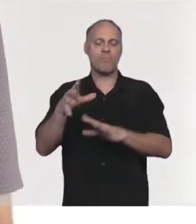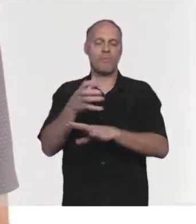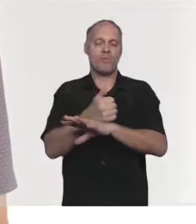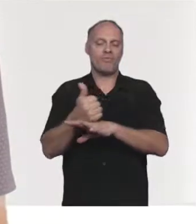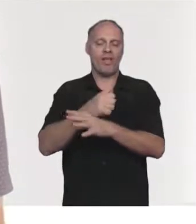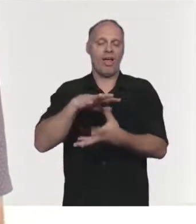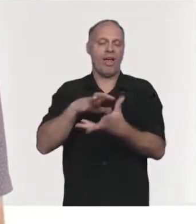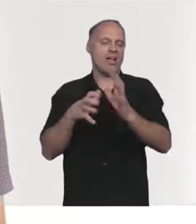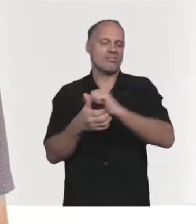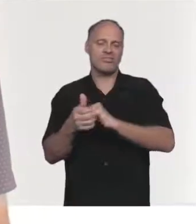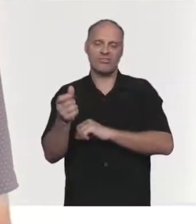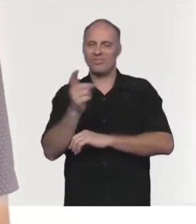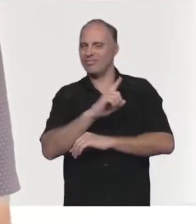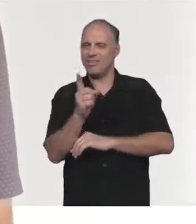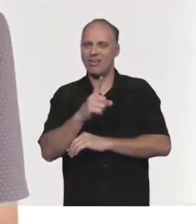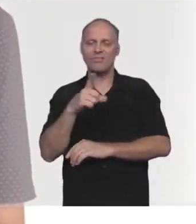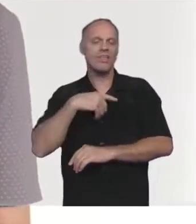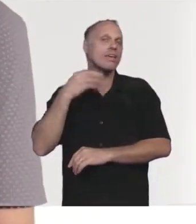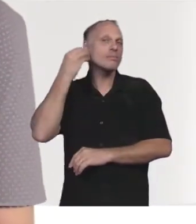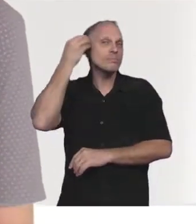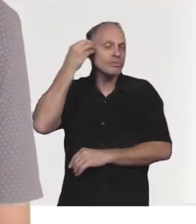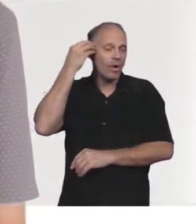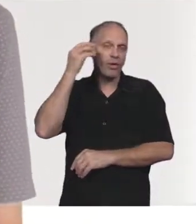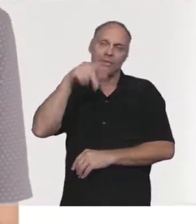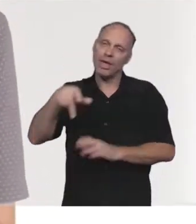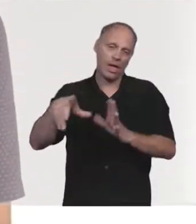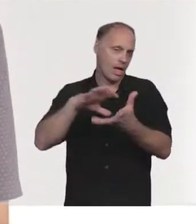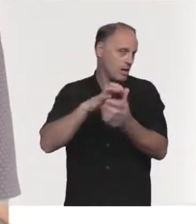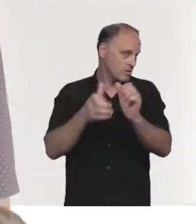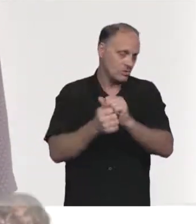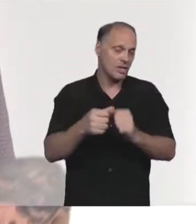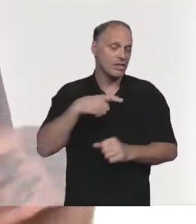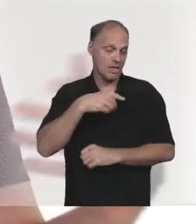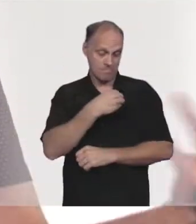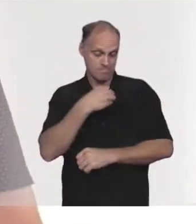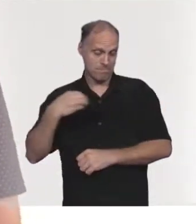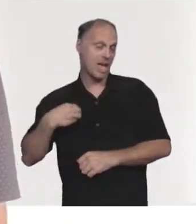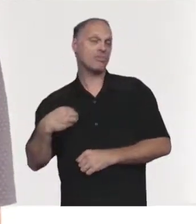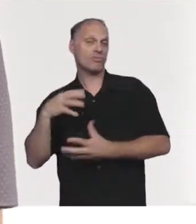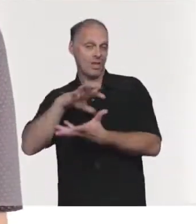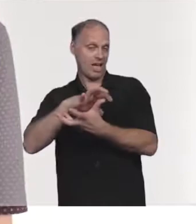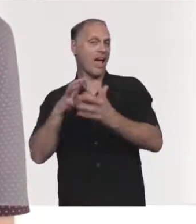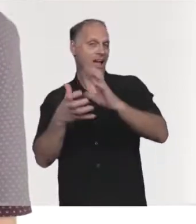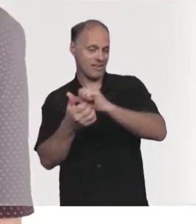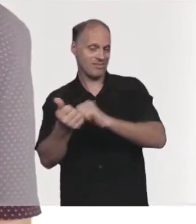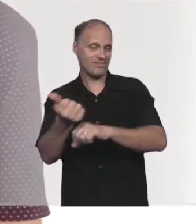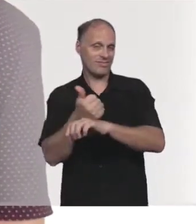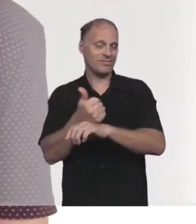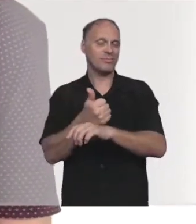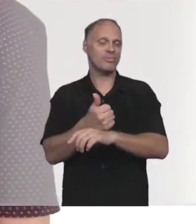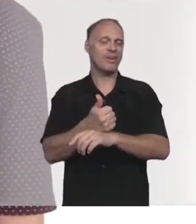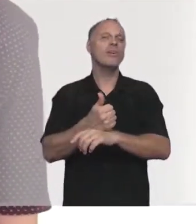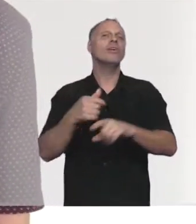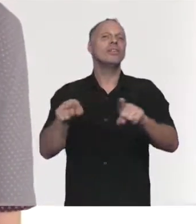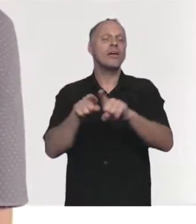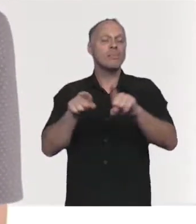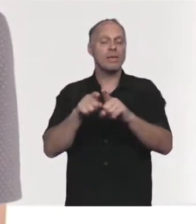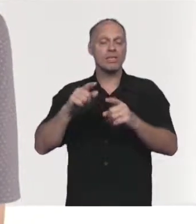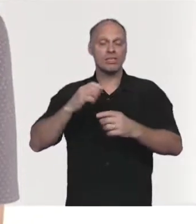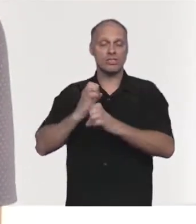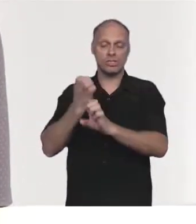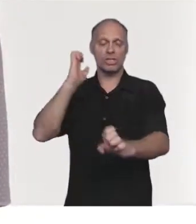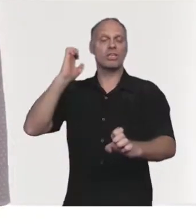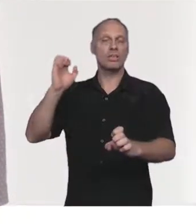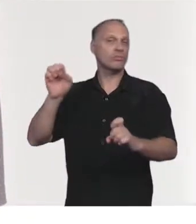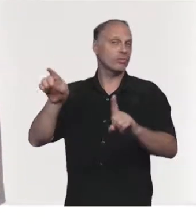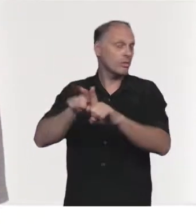artista, né? Porque tem psicólogos que são artistas, existem médicos que são artistas, existem engenheiros que são artistas.